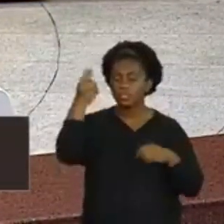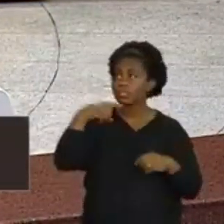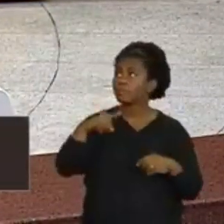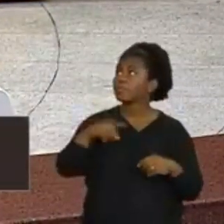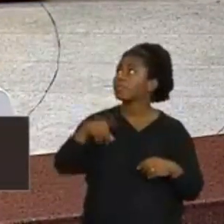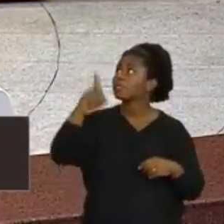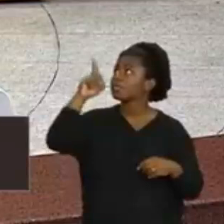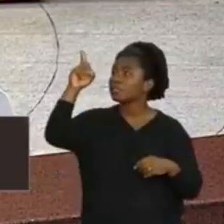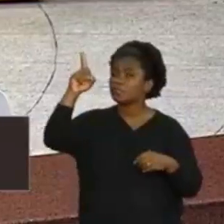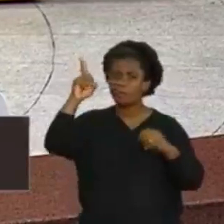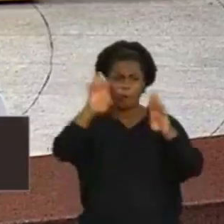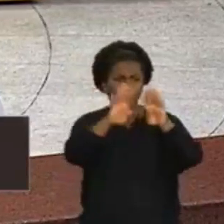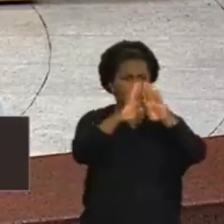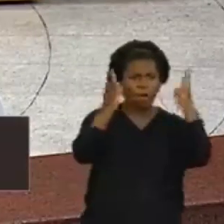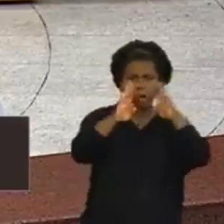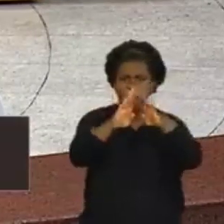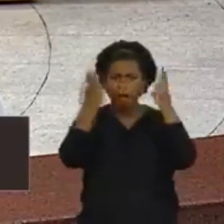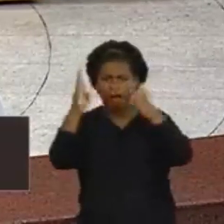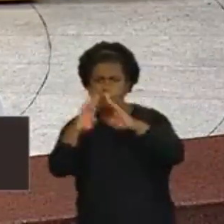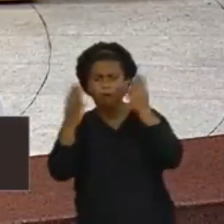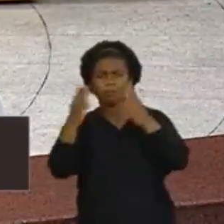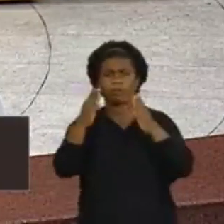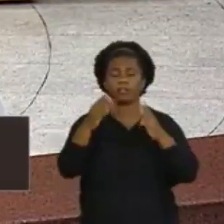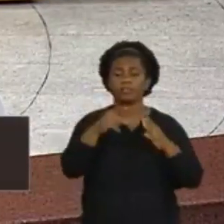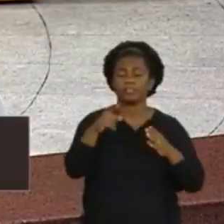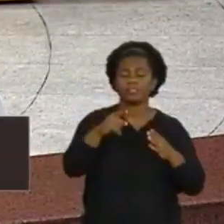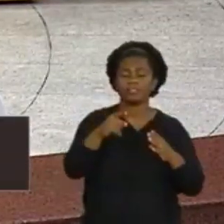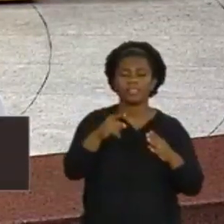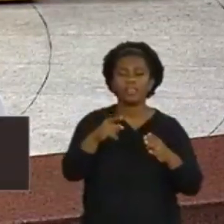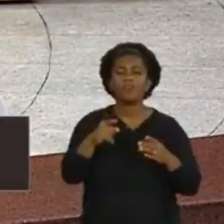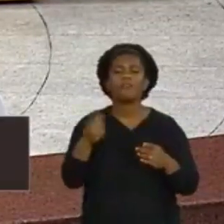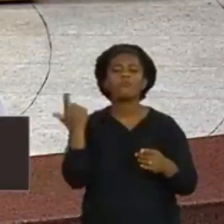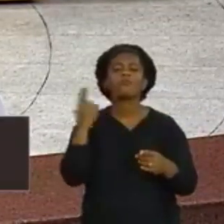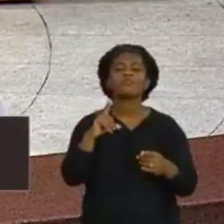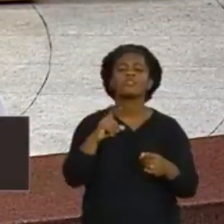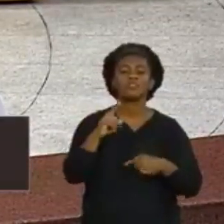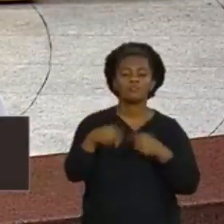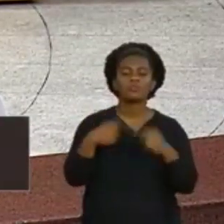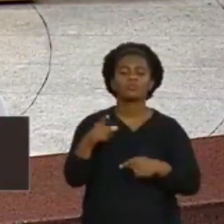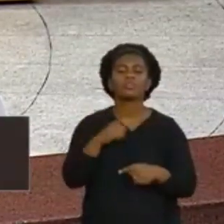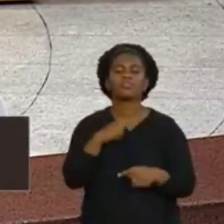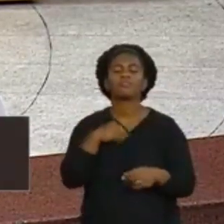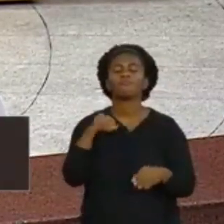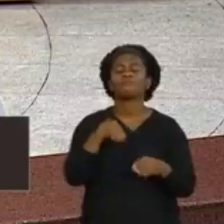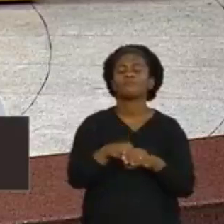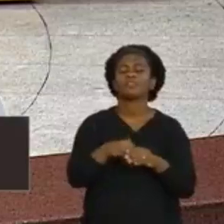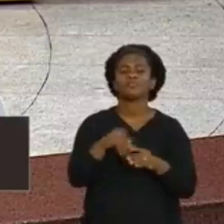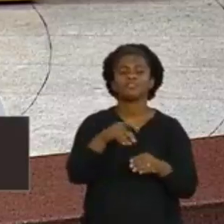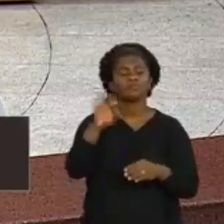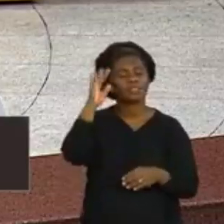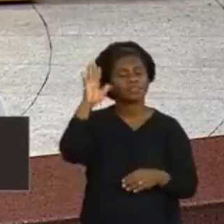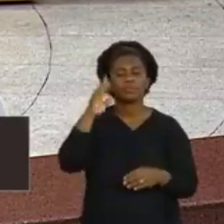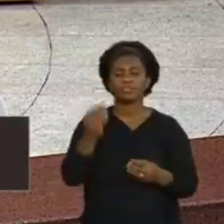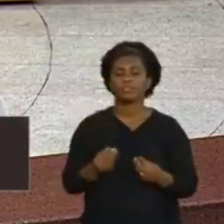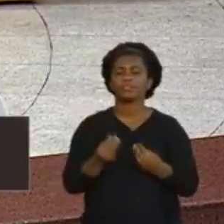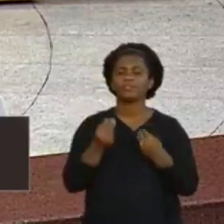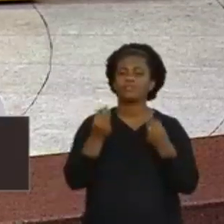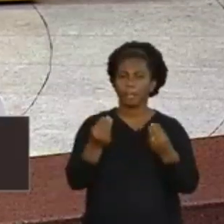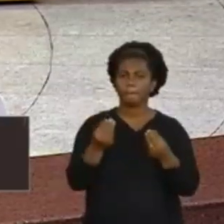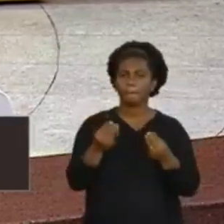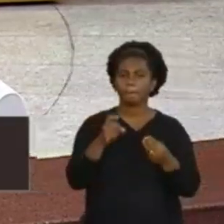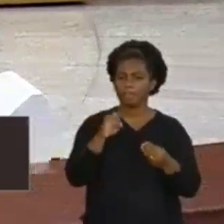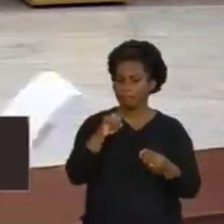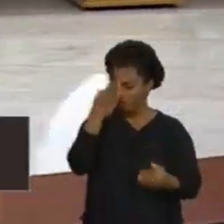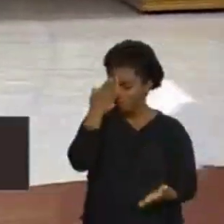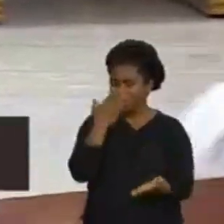tenha condições de trazer uma oferta que você nem está imaginando dar. Deus tem poder para fazer isso. Você crê? Se crê, levante a mão e pegue o seu envelope, por